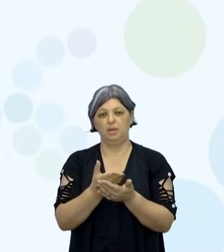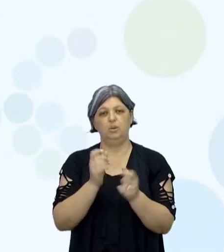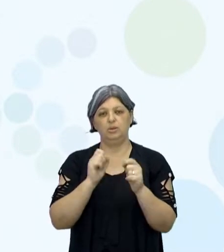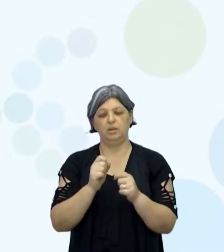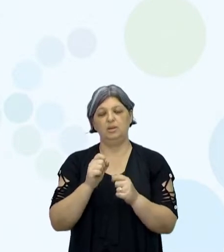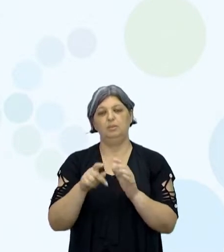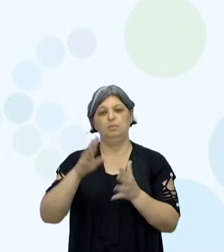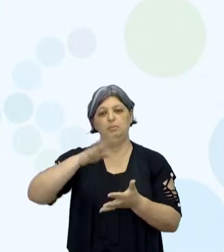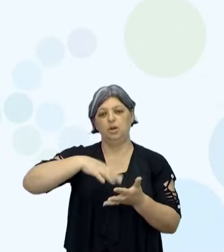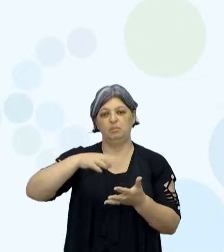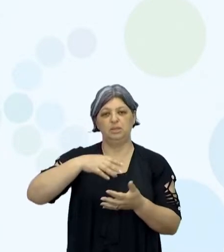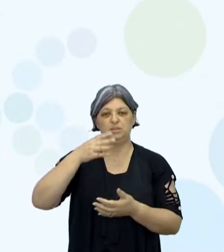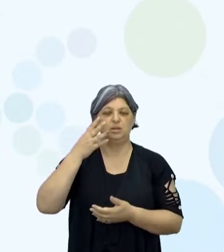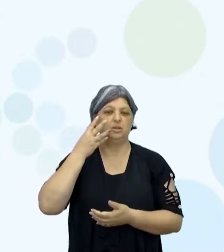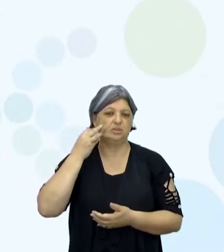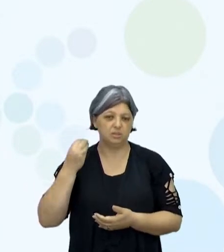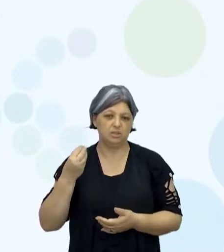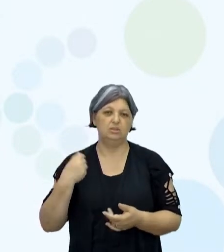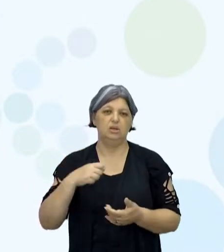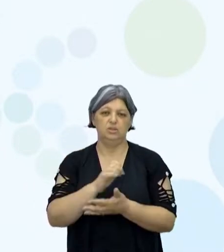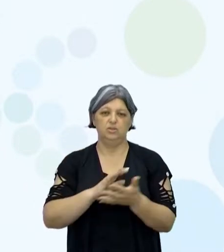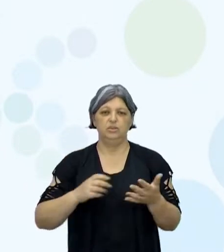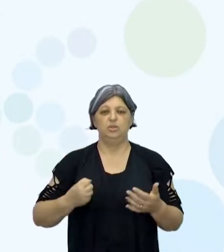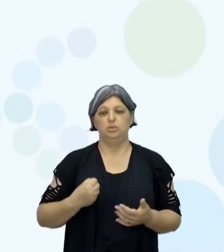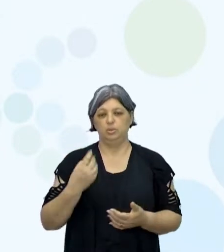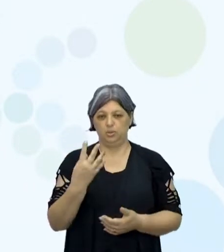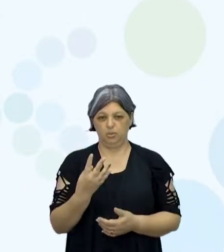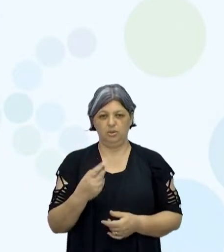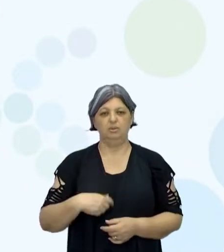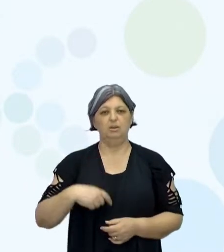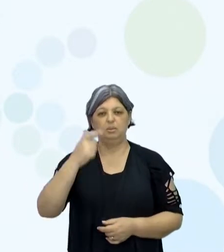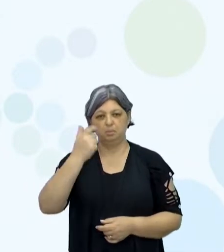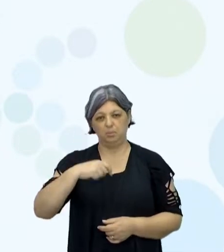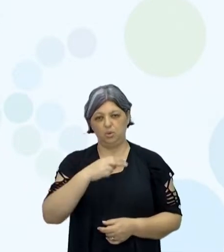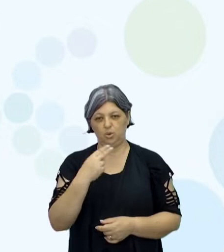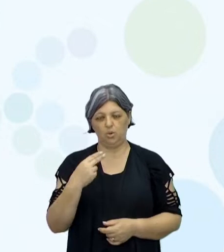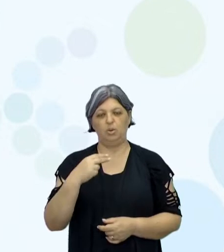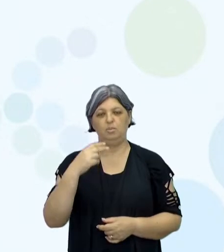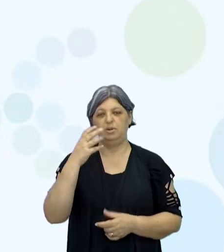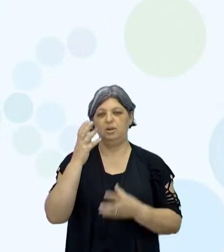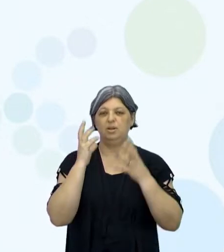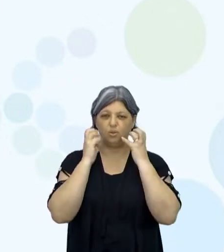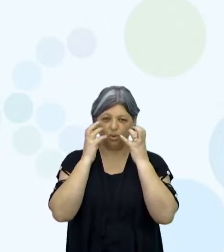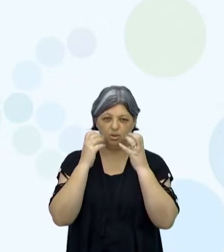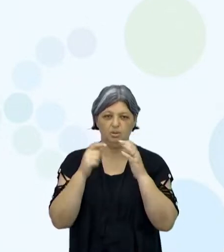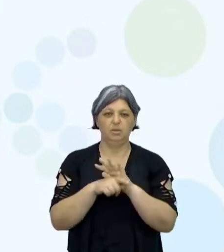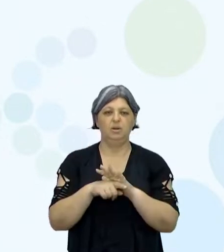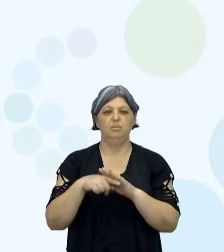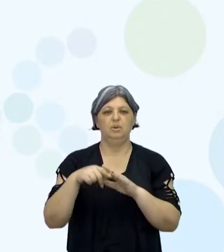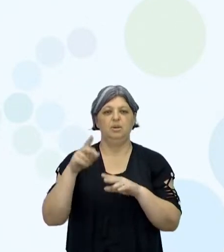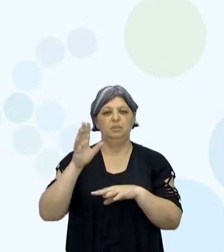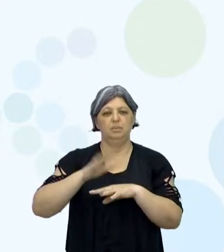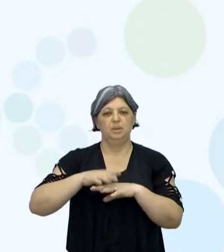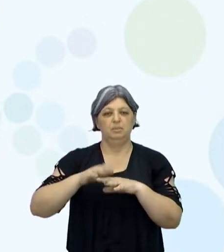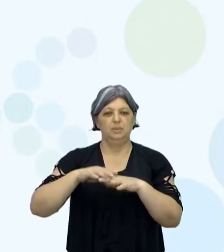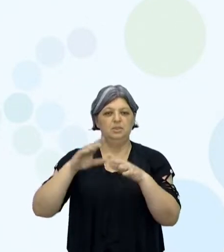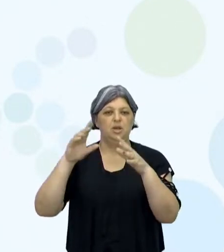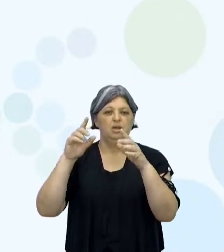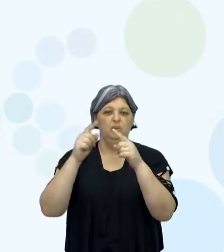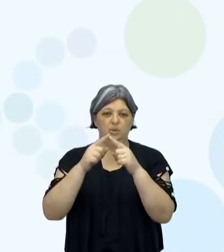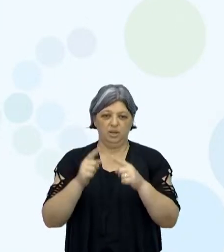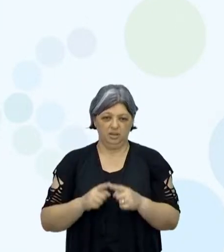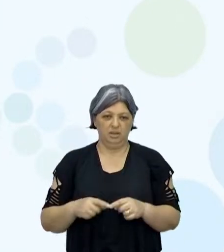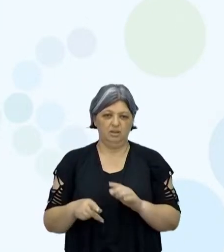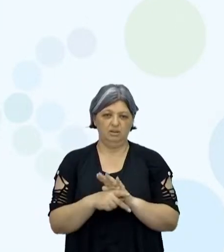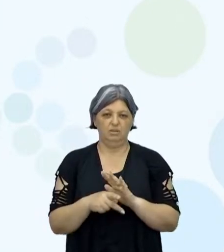Scratch. Nós estamos na atividade 4, né? Tá o meu nome aí, Tony Silva, Matemática Conectada, Unidade Curricular Jogos